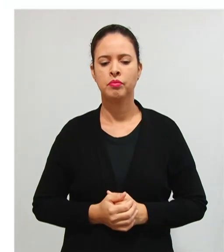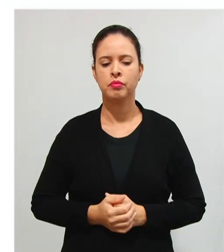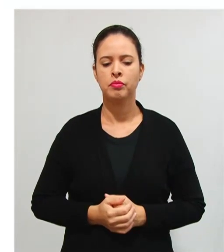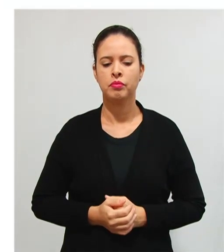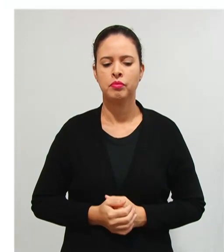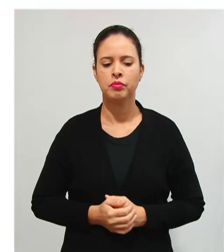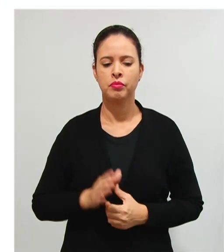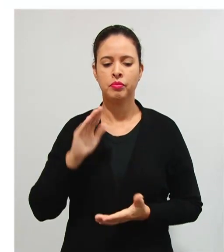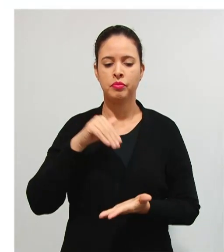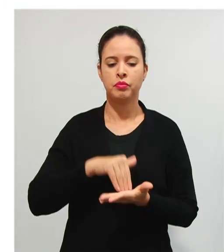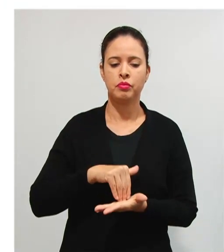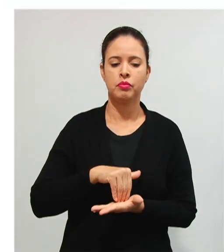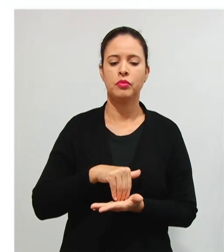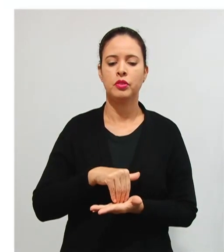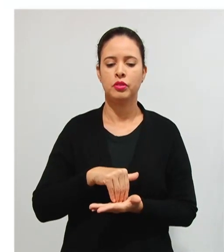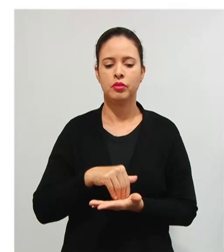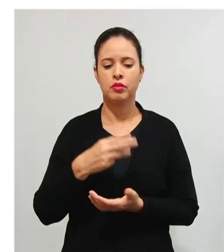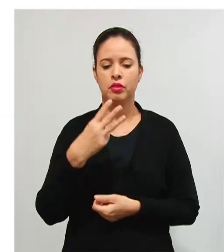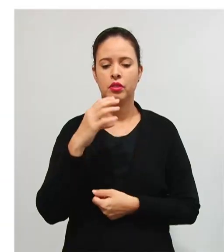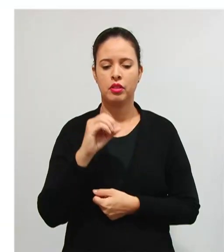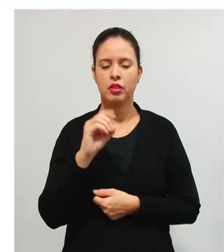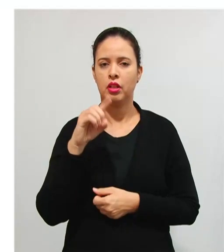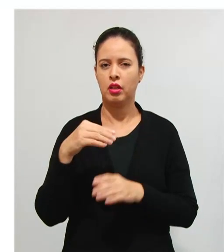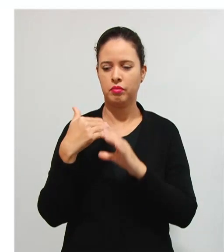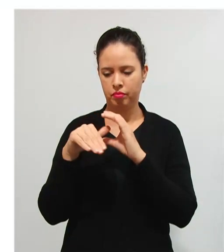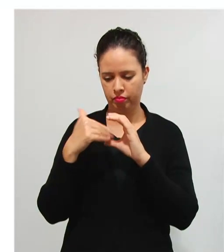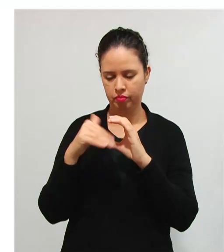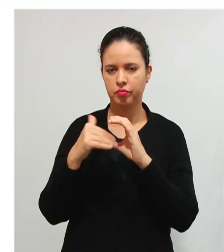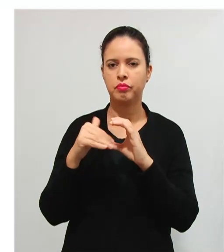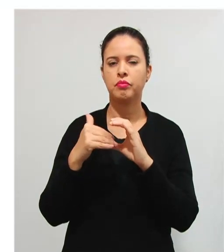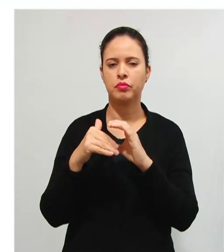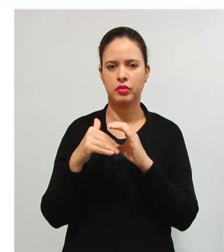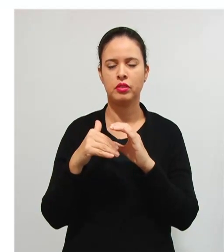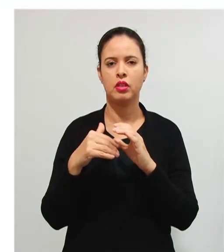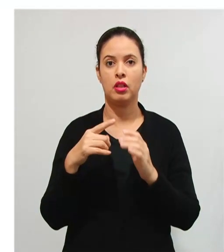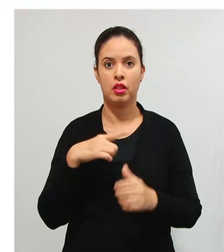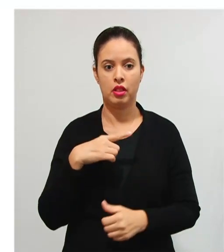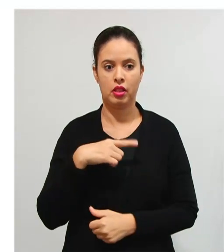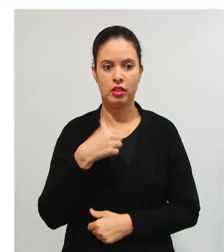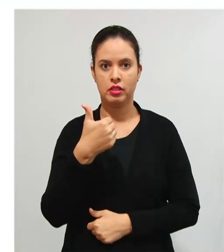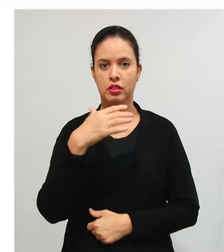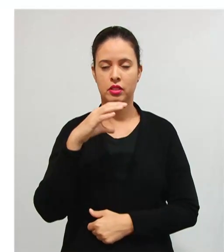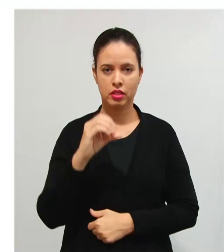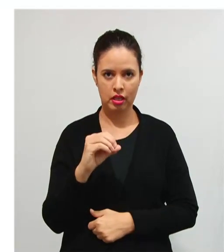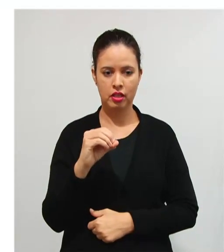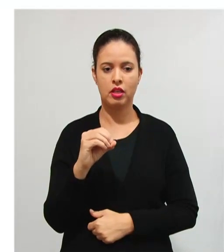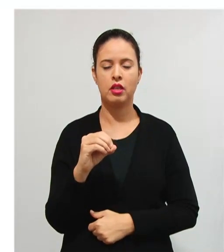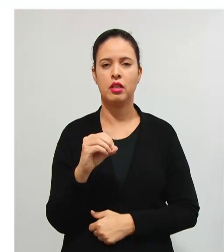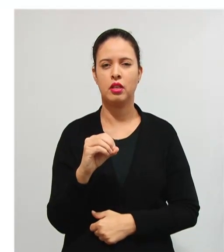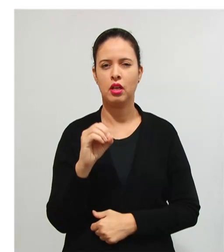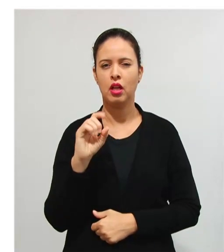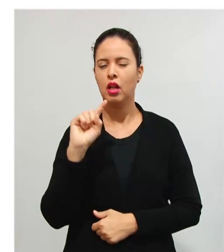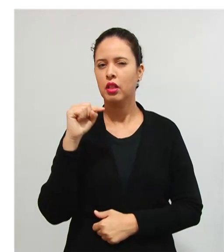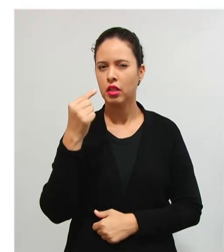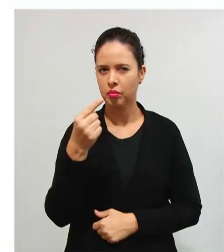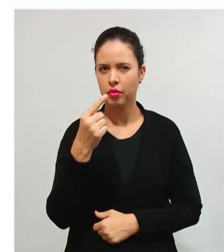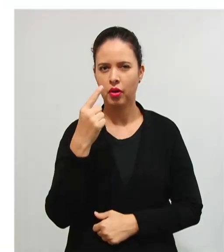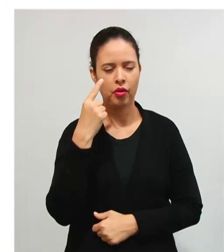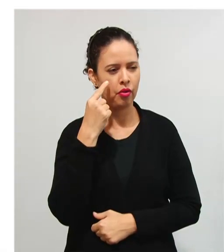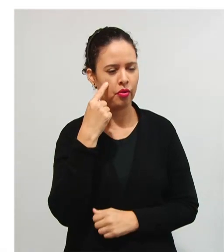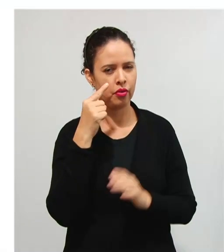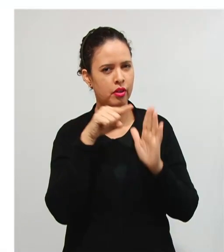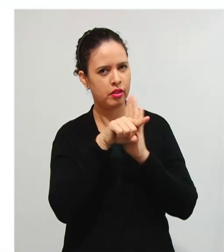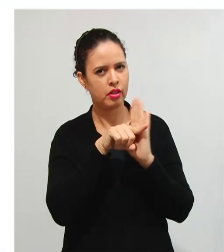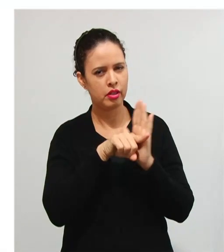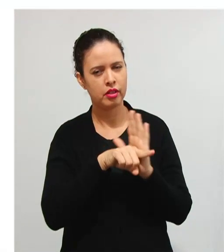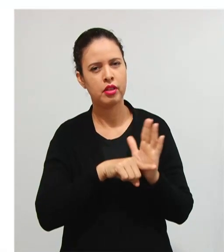o Outlook, que é um cliente de e-mail. Essa lista contém 100 softwares. Então, tente verificar, para verificar quais você